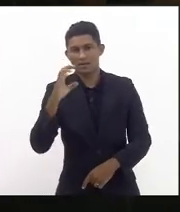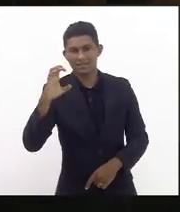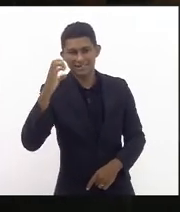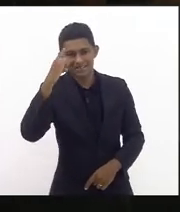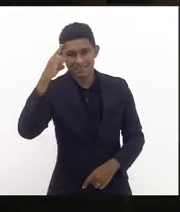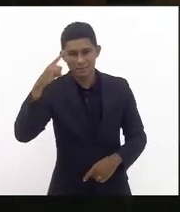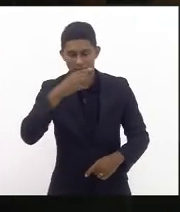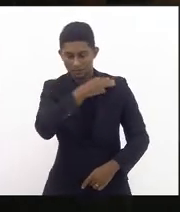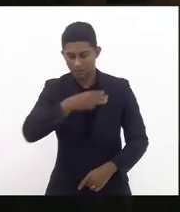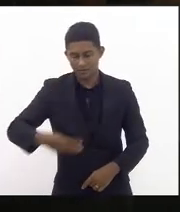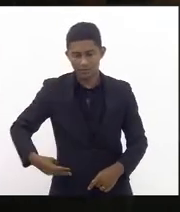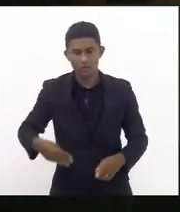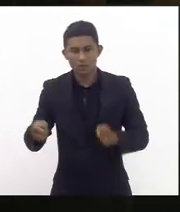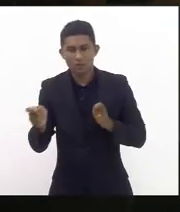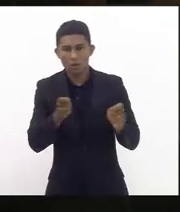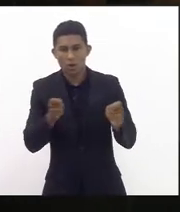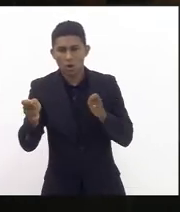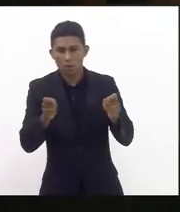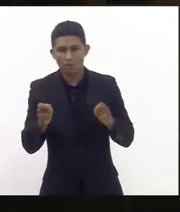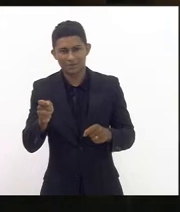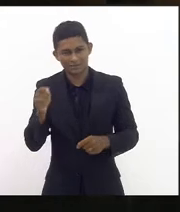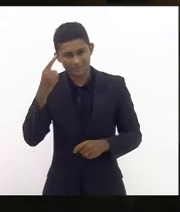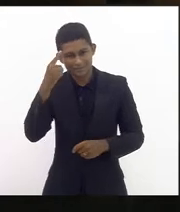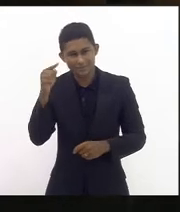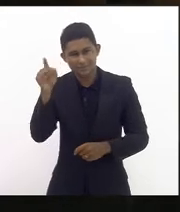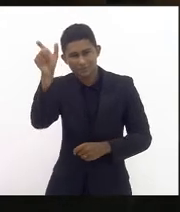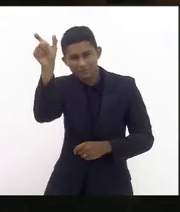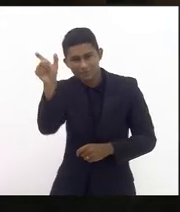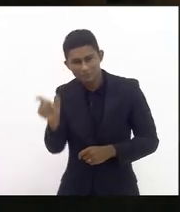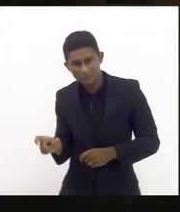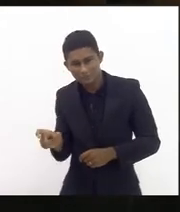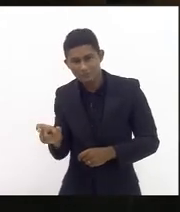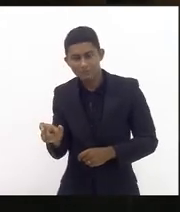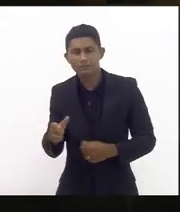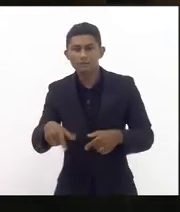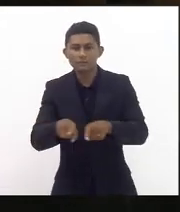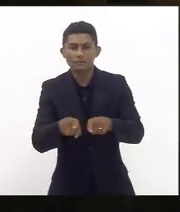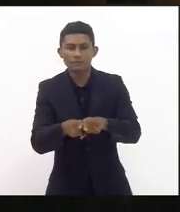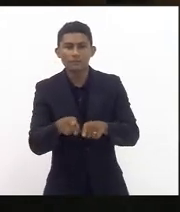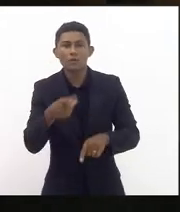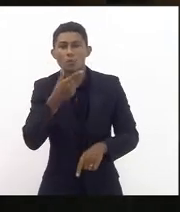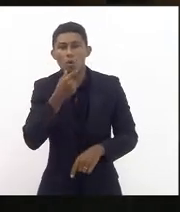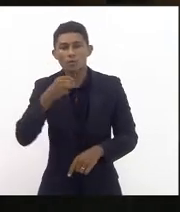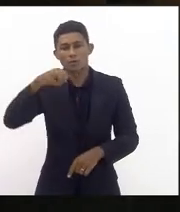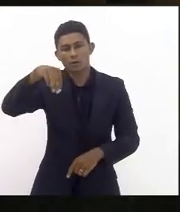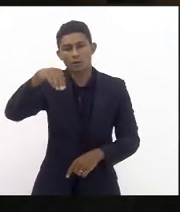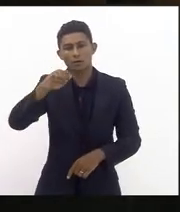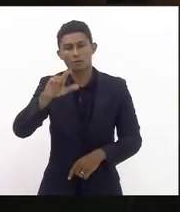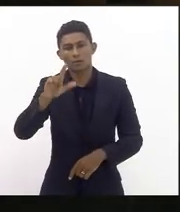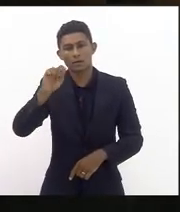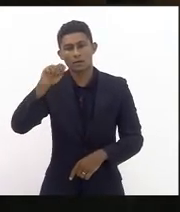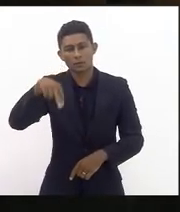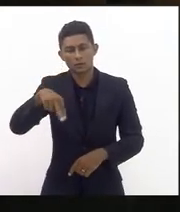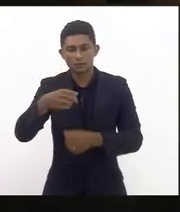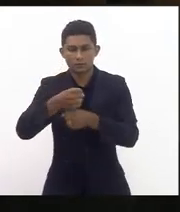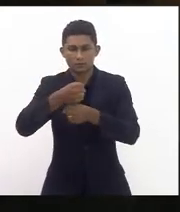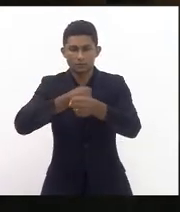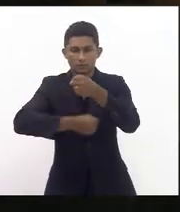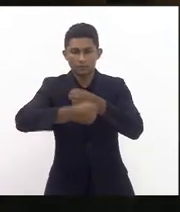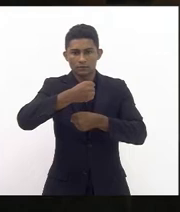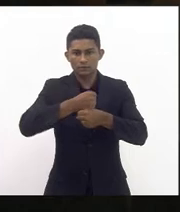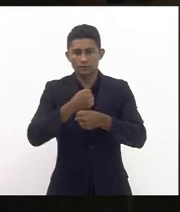Economia, o economista Malan. Isto eu estou falando do ano de